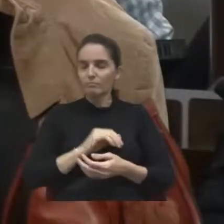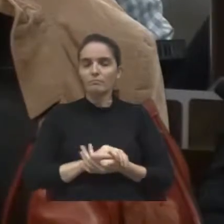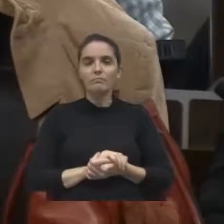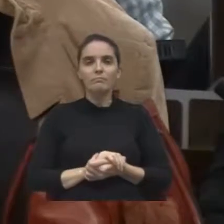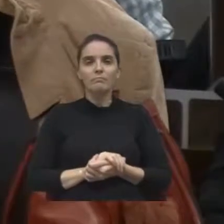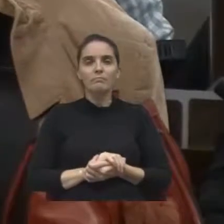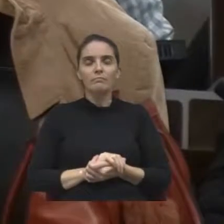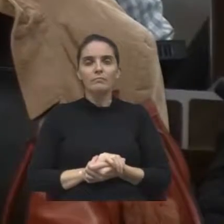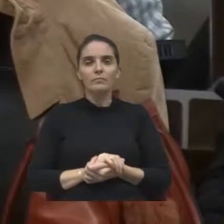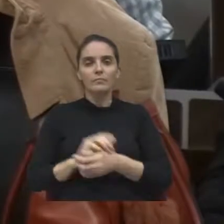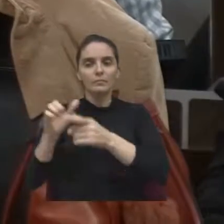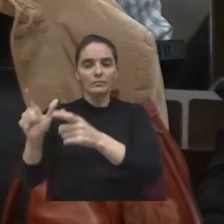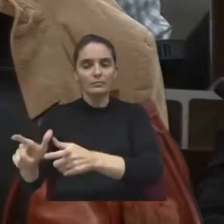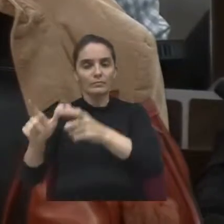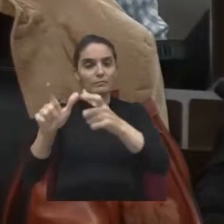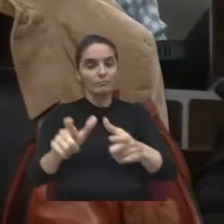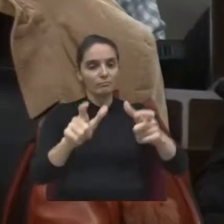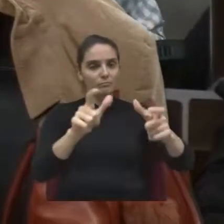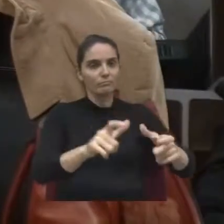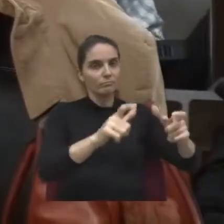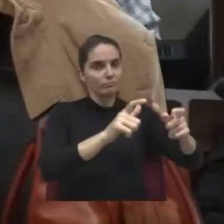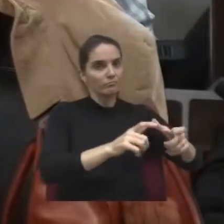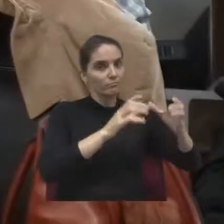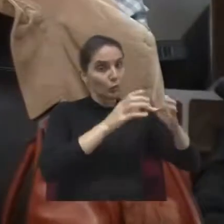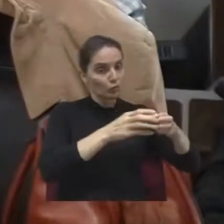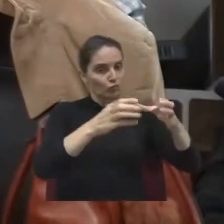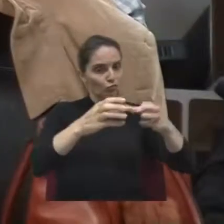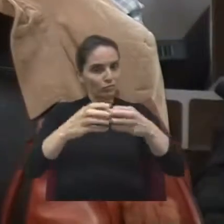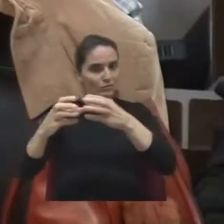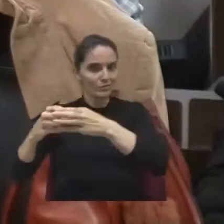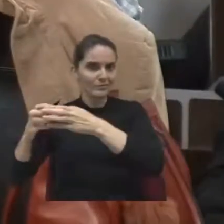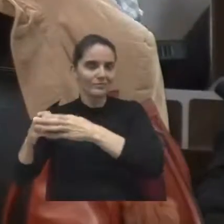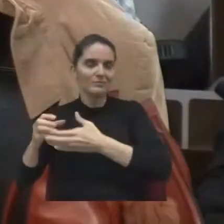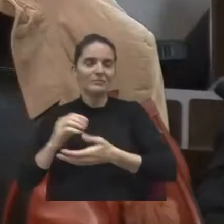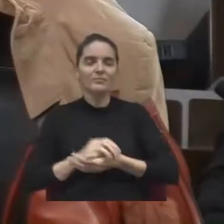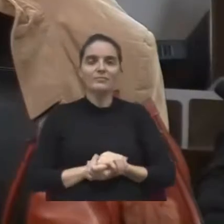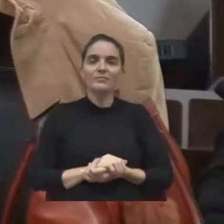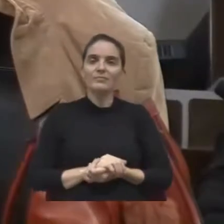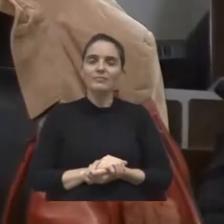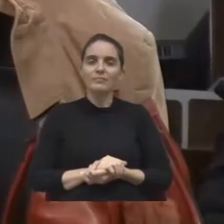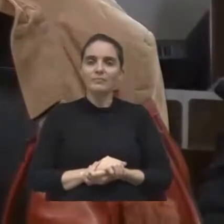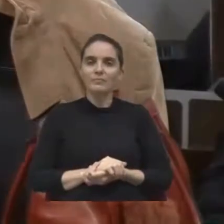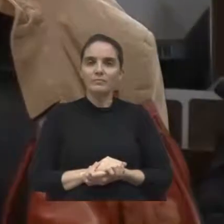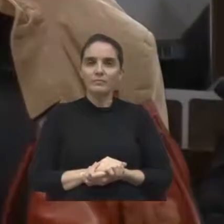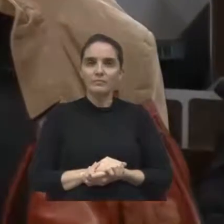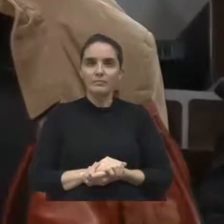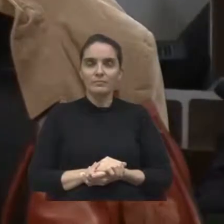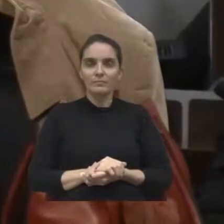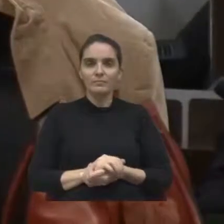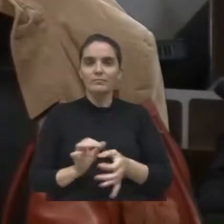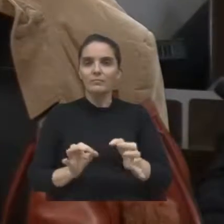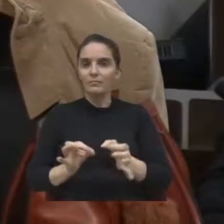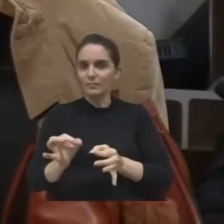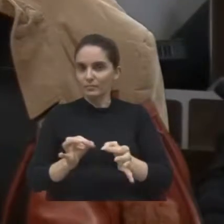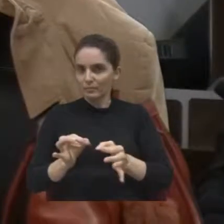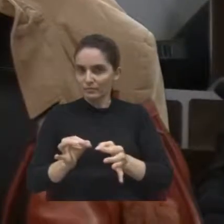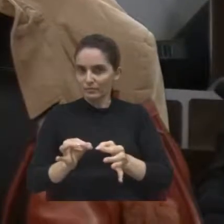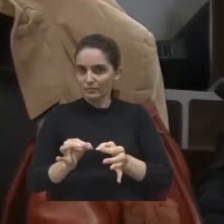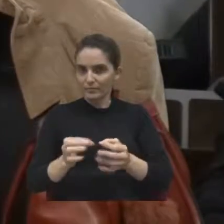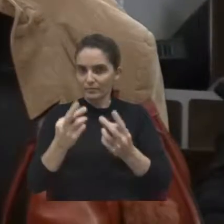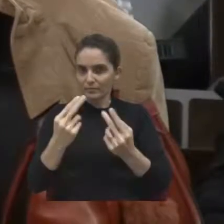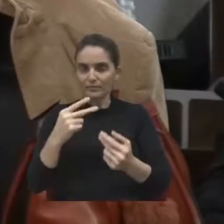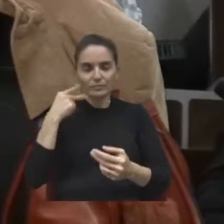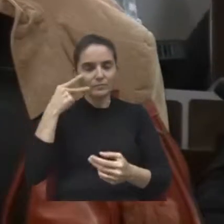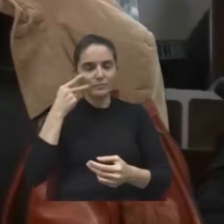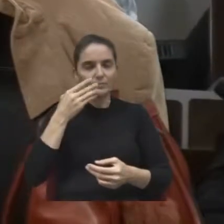circulando aqui nessa casa, e é um projeto que, como vários vereadores já disseram, é um projeto